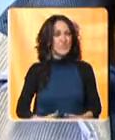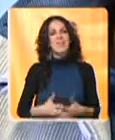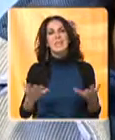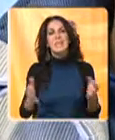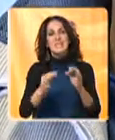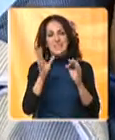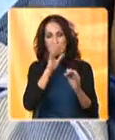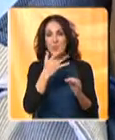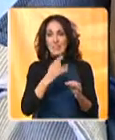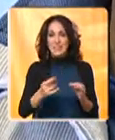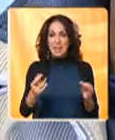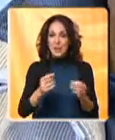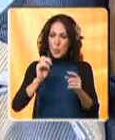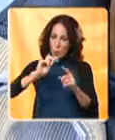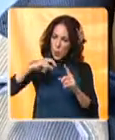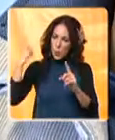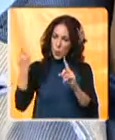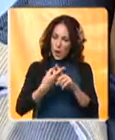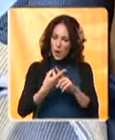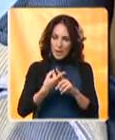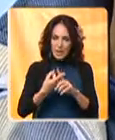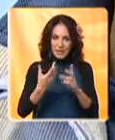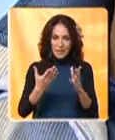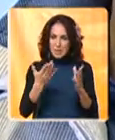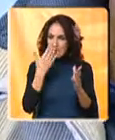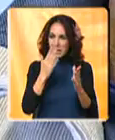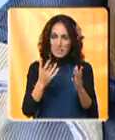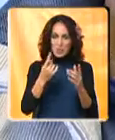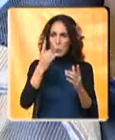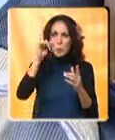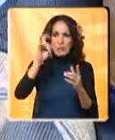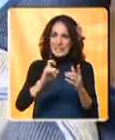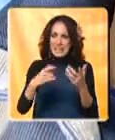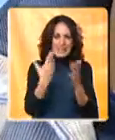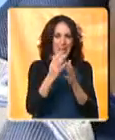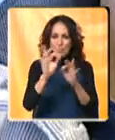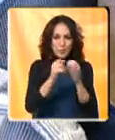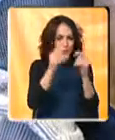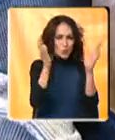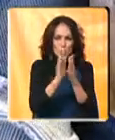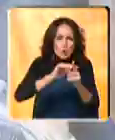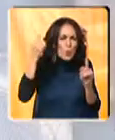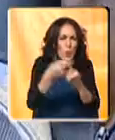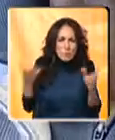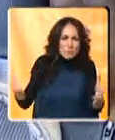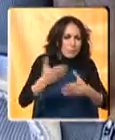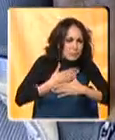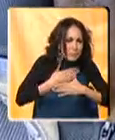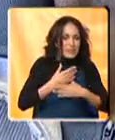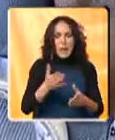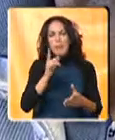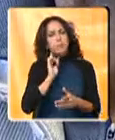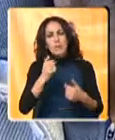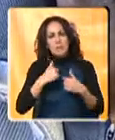Isto é como se o Natal fosse o ano inteiro e me dessem todas as prendas juntas num dia. É muito importante para mim. É assim, tem sido